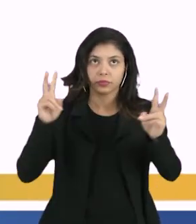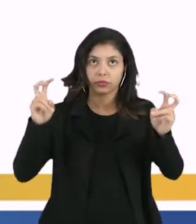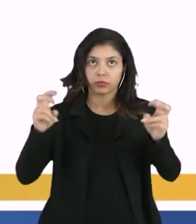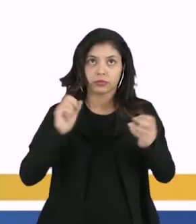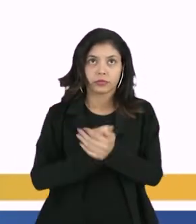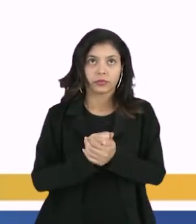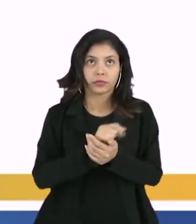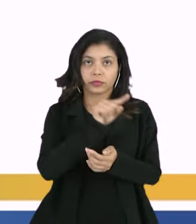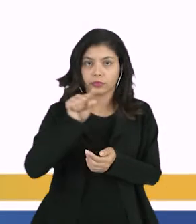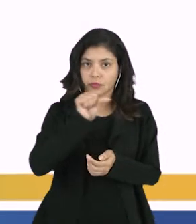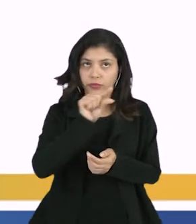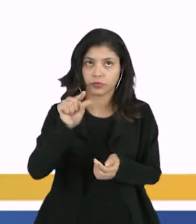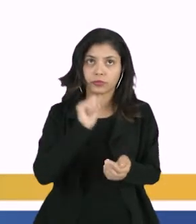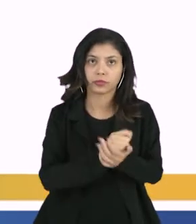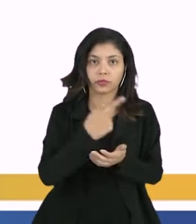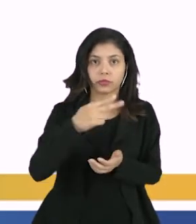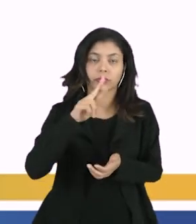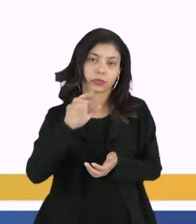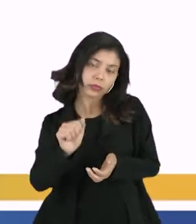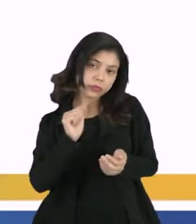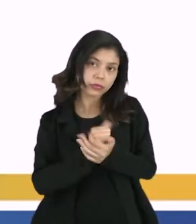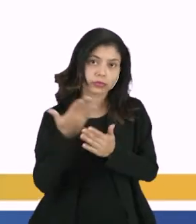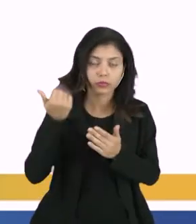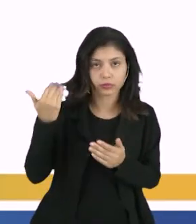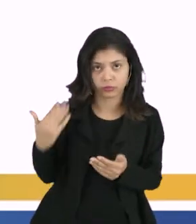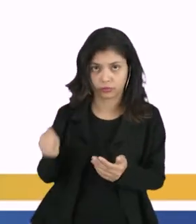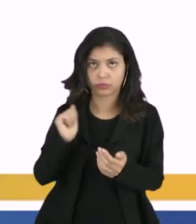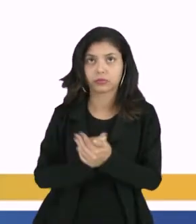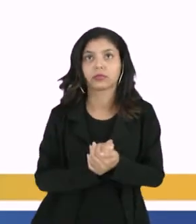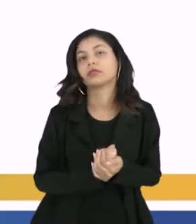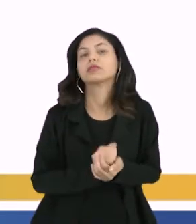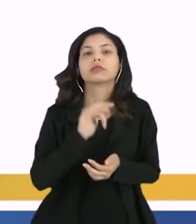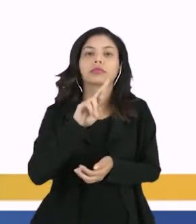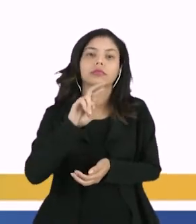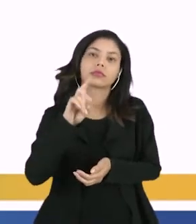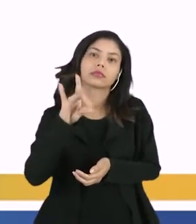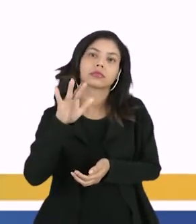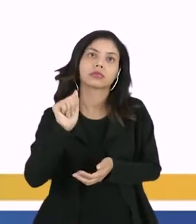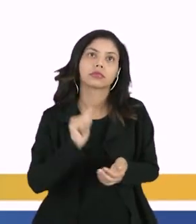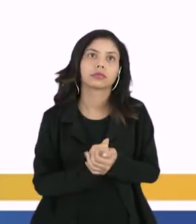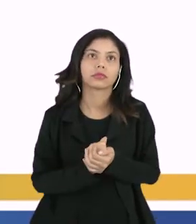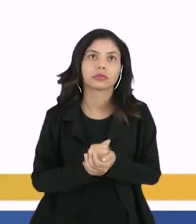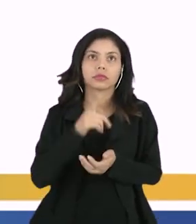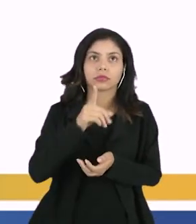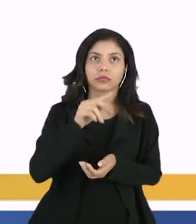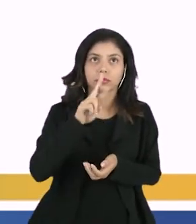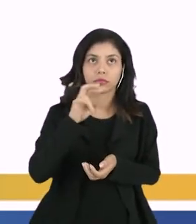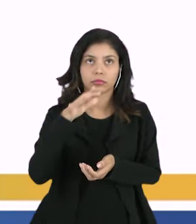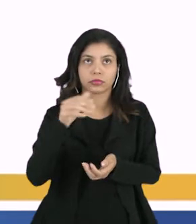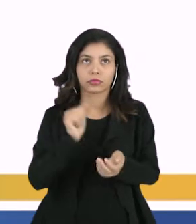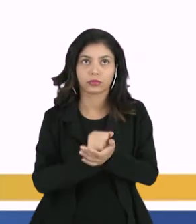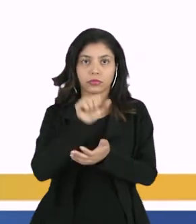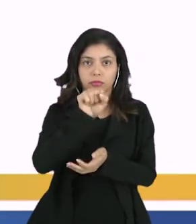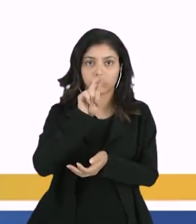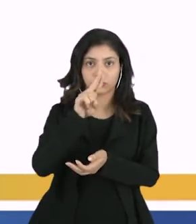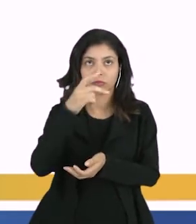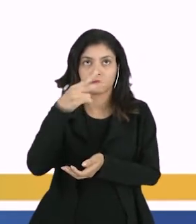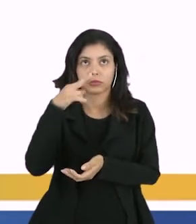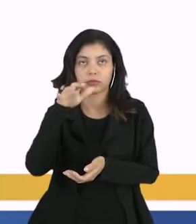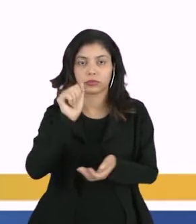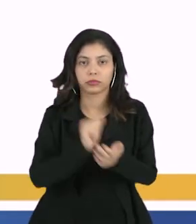estão em negritos são os prefixos, que está vindo antes do radical. Derivação sufixal ou